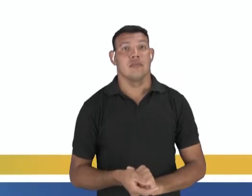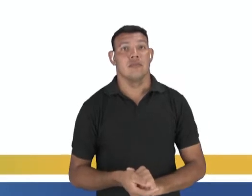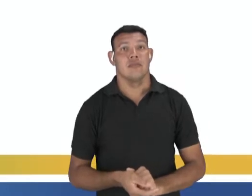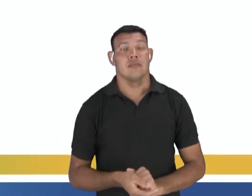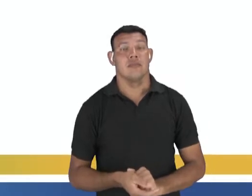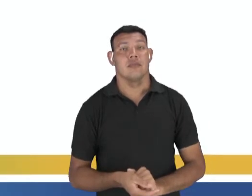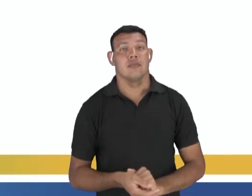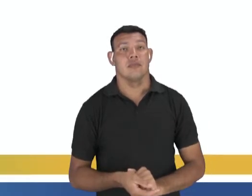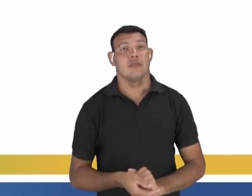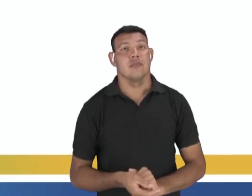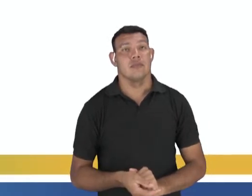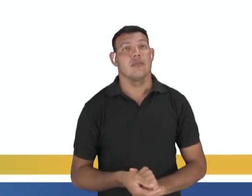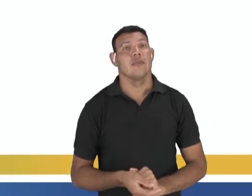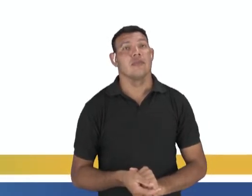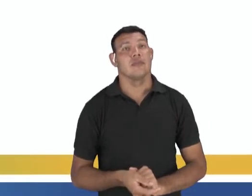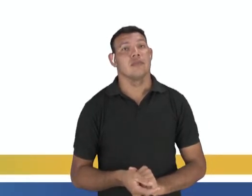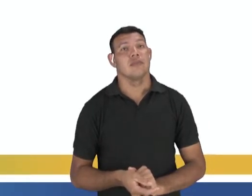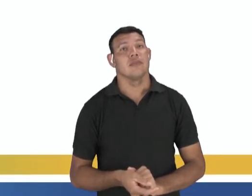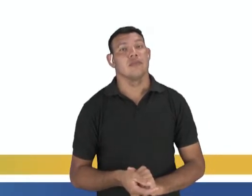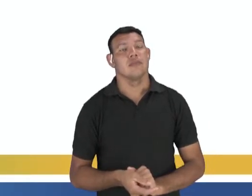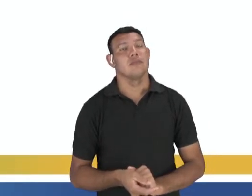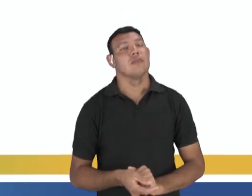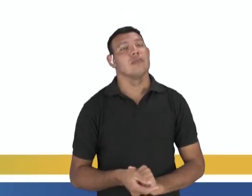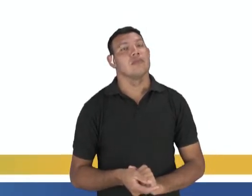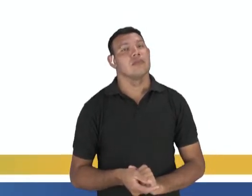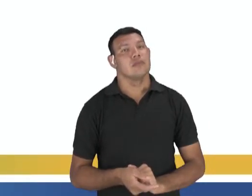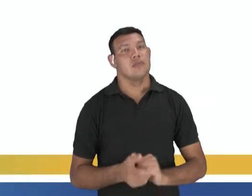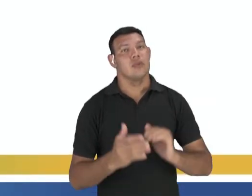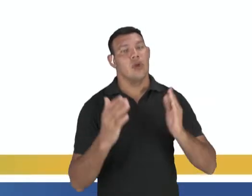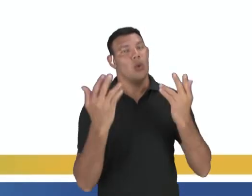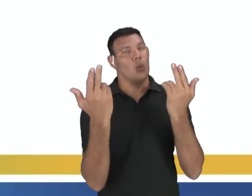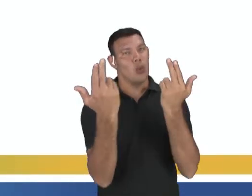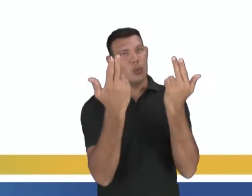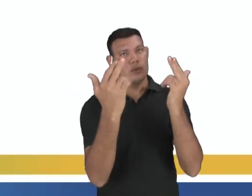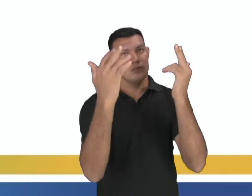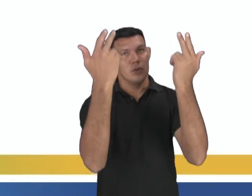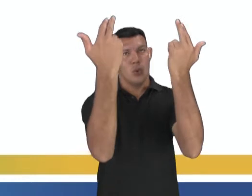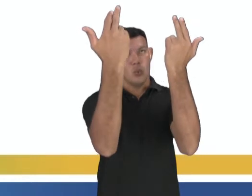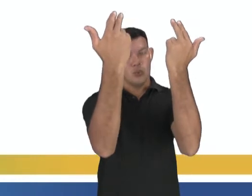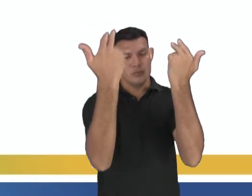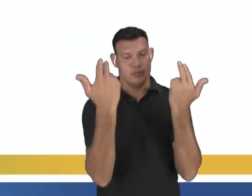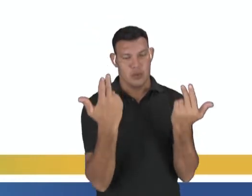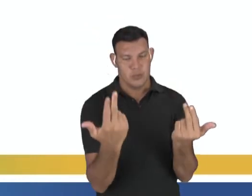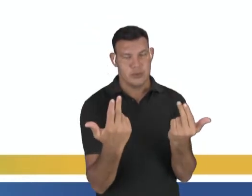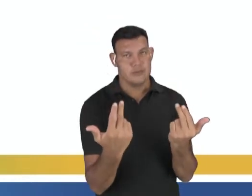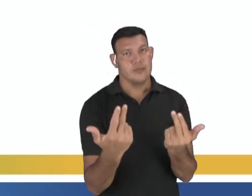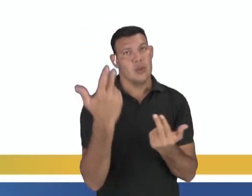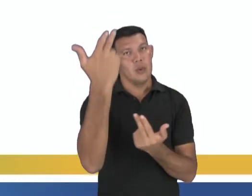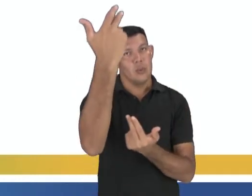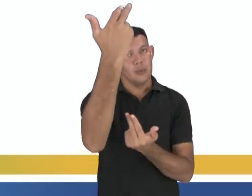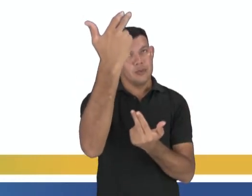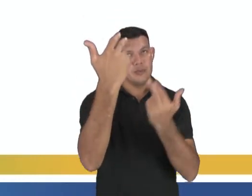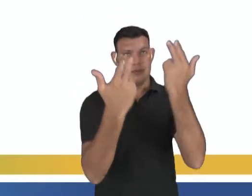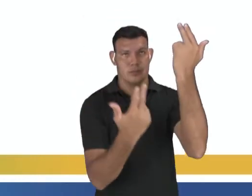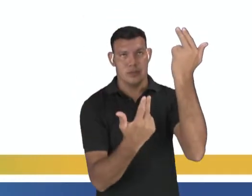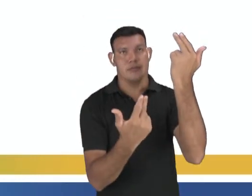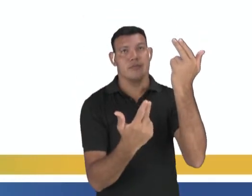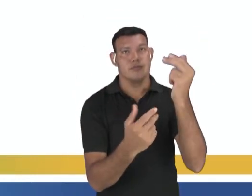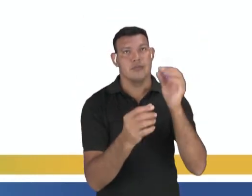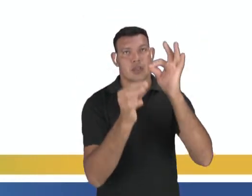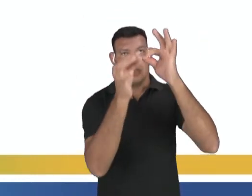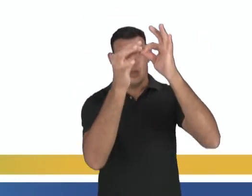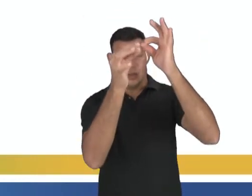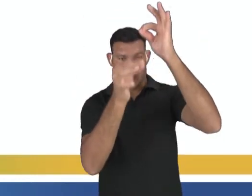de paralelogramo nós temos os 4 lados todos de mesma medida. Nesse caso aí, as diagonais elas